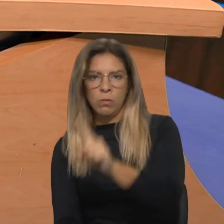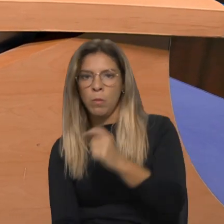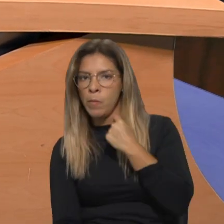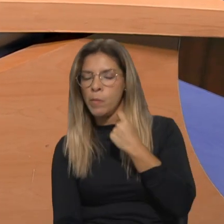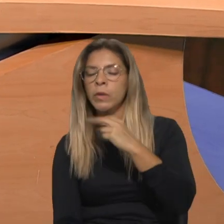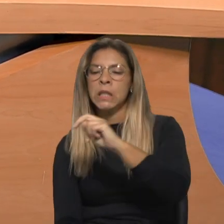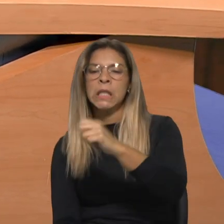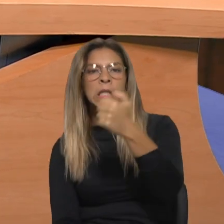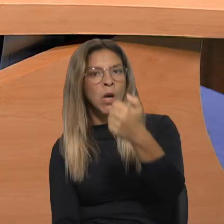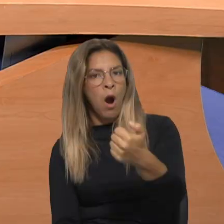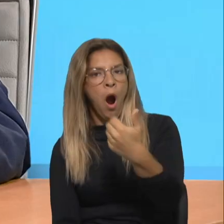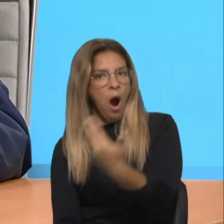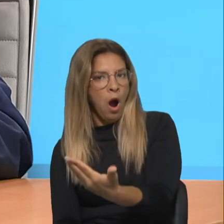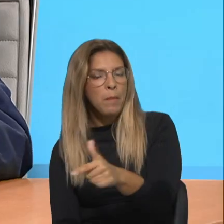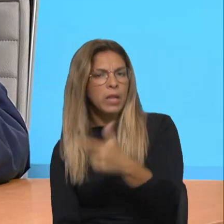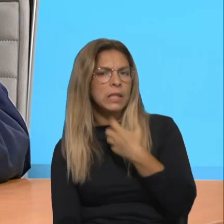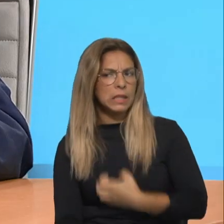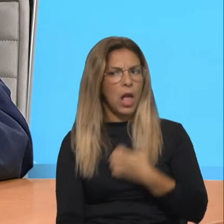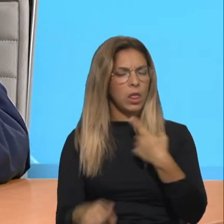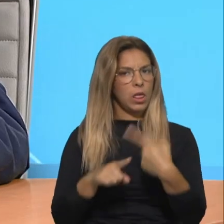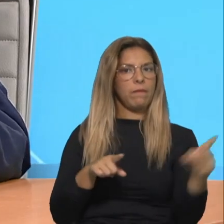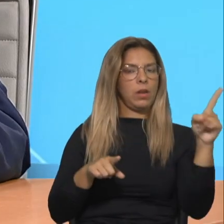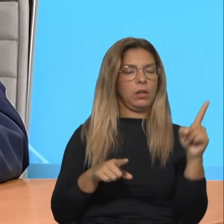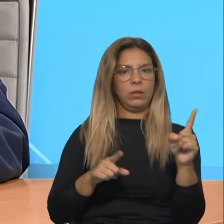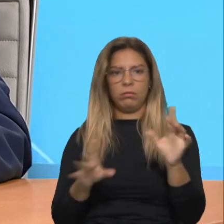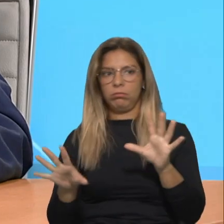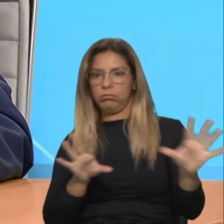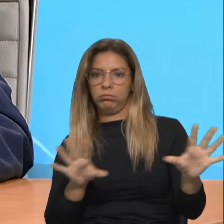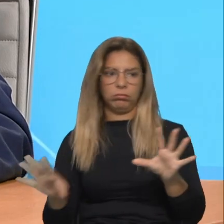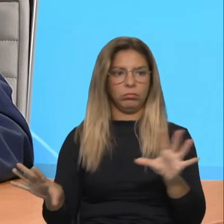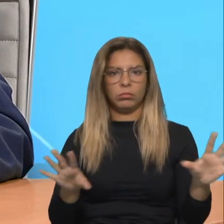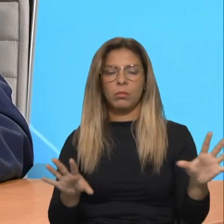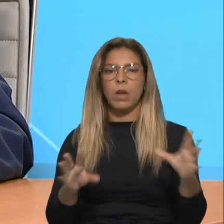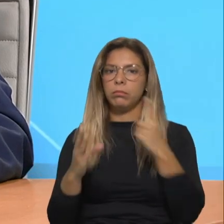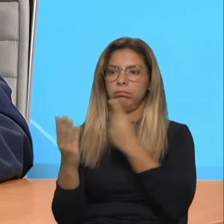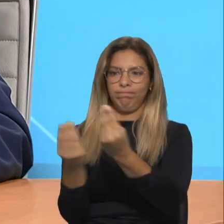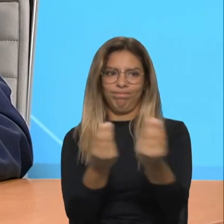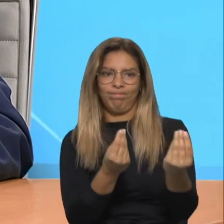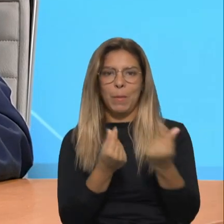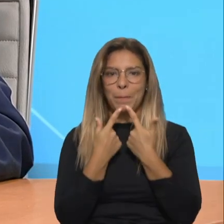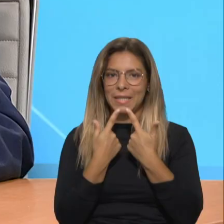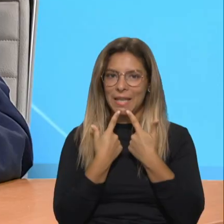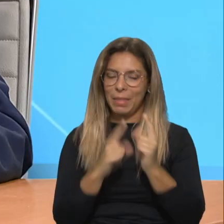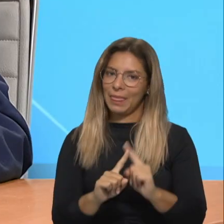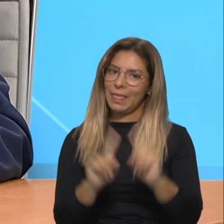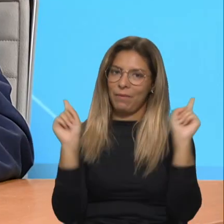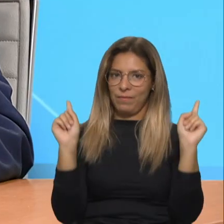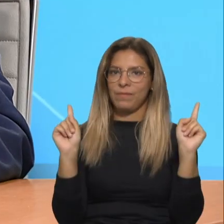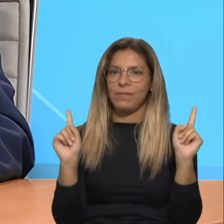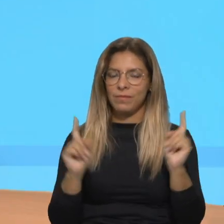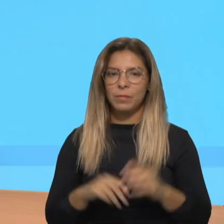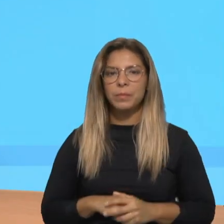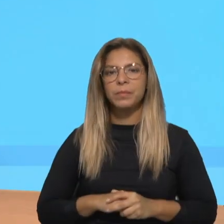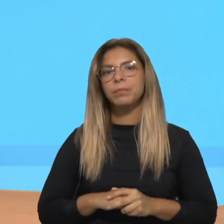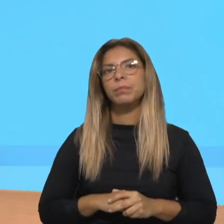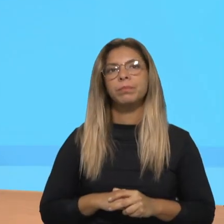mesmo assim sentiu-se logo alguma diferença num e noutro sítio, que era possível verificar que as coisas estavam diferentes. Estamos